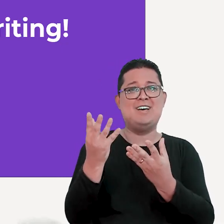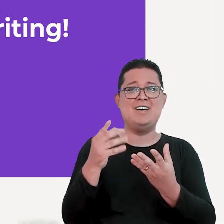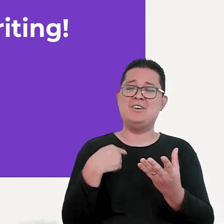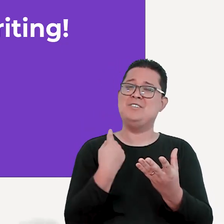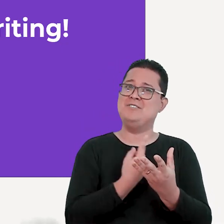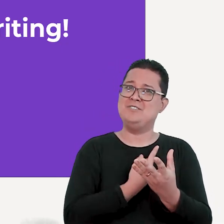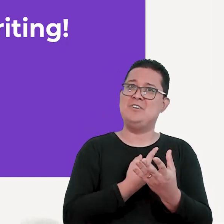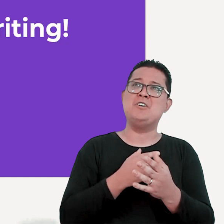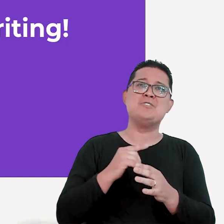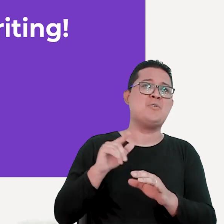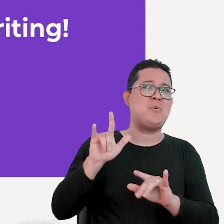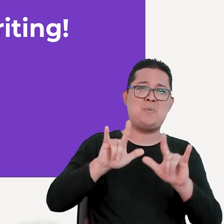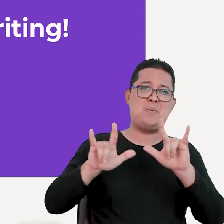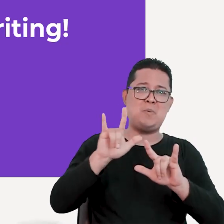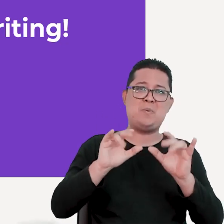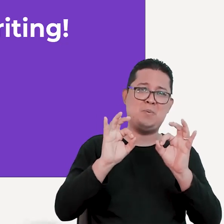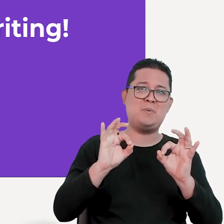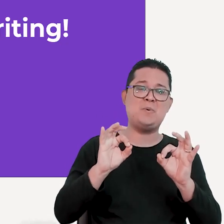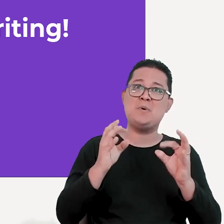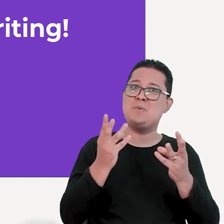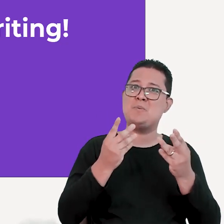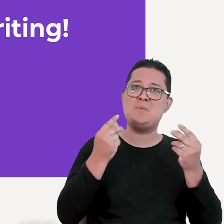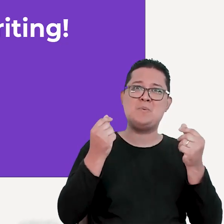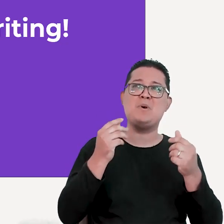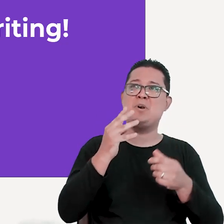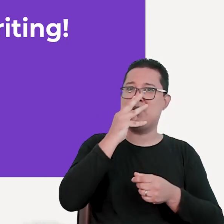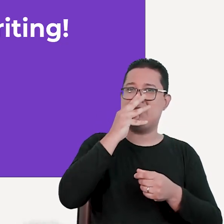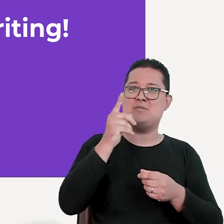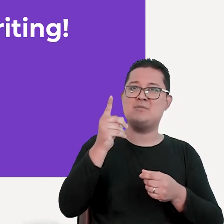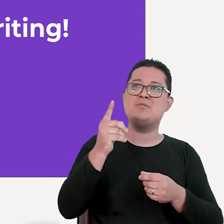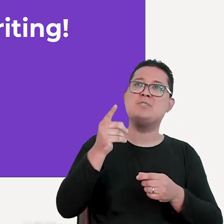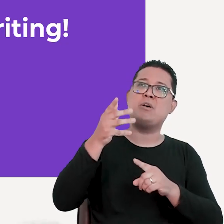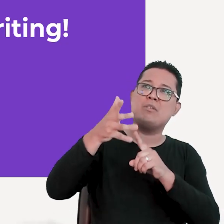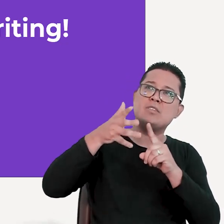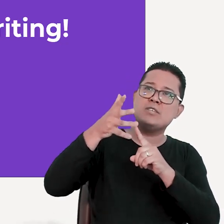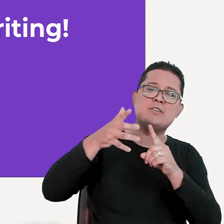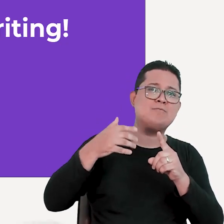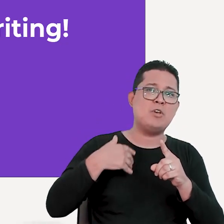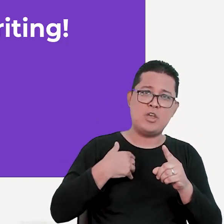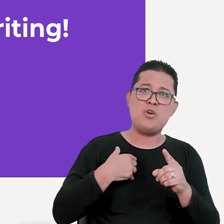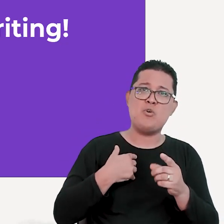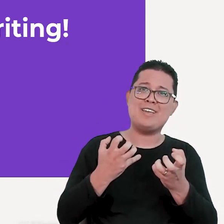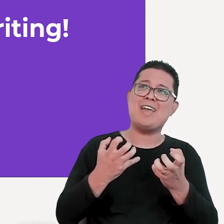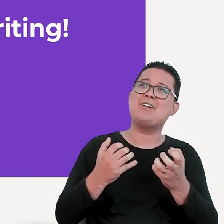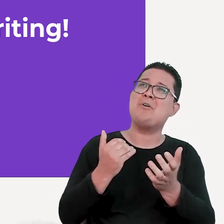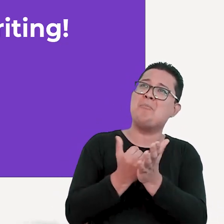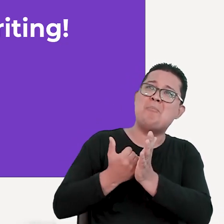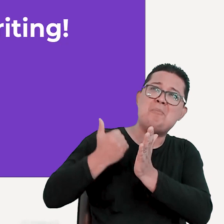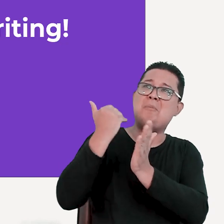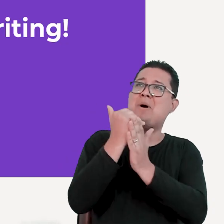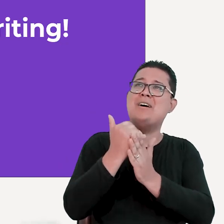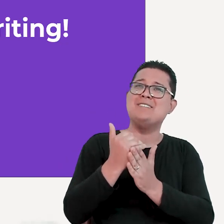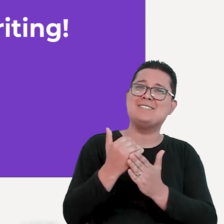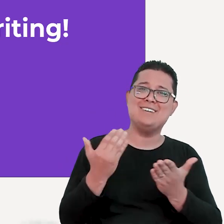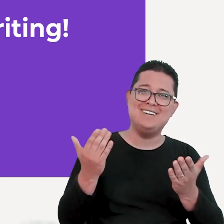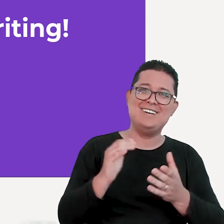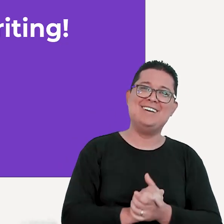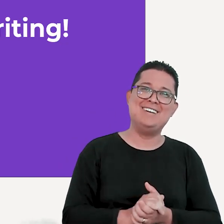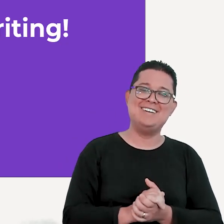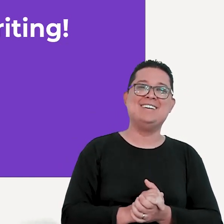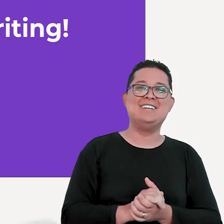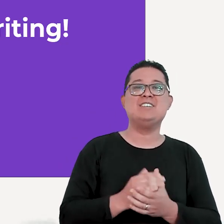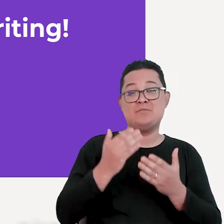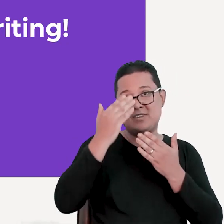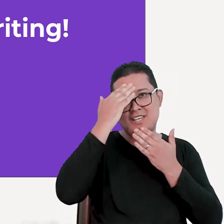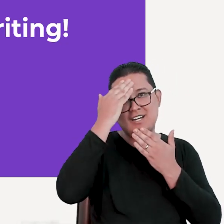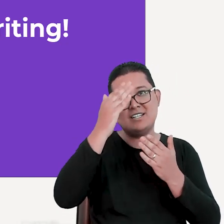é incrível assim, ter a oportunidade de ouvi-la mais uma vez. Eu ficaria aqui o dia inteiro ouvindo Lori. E só agradecer a